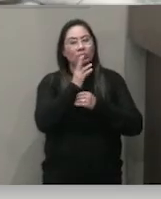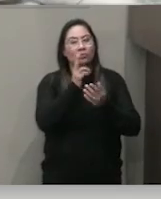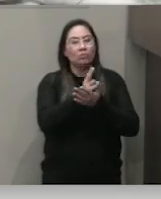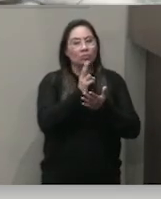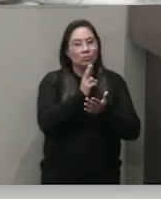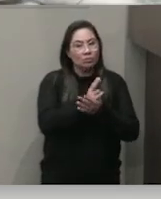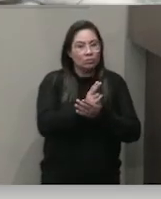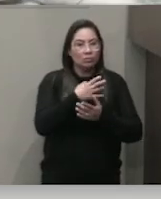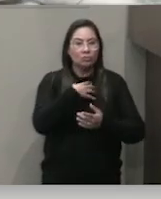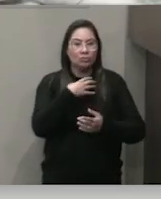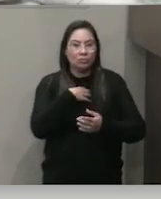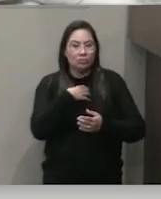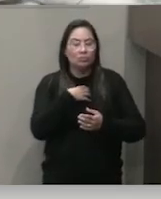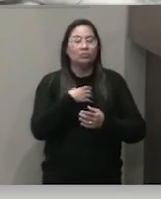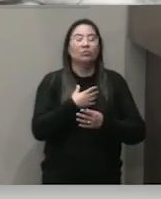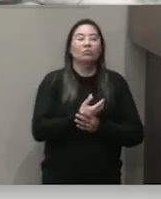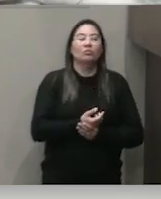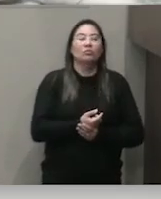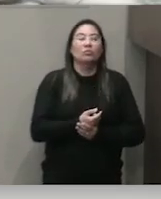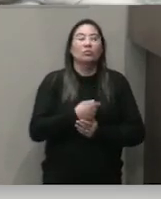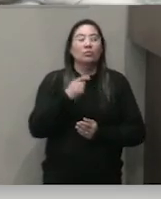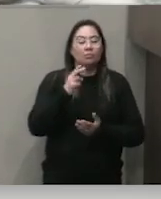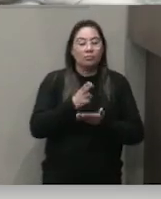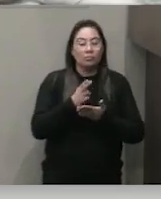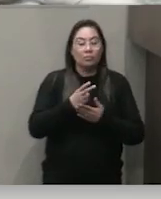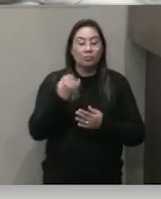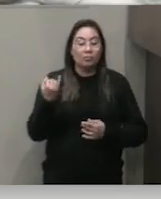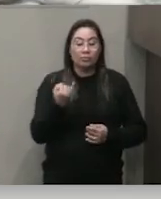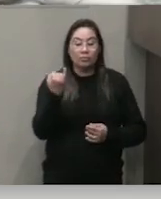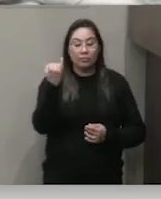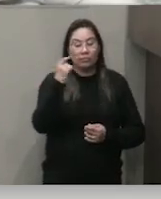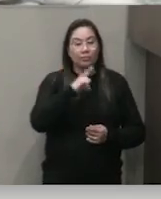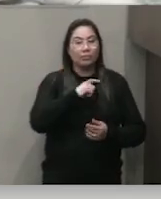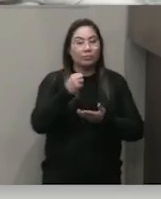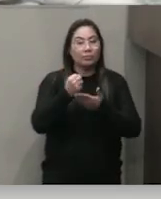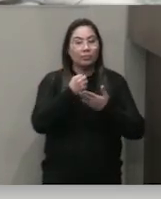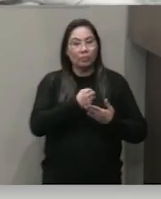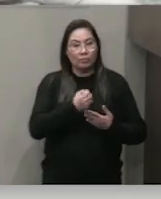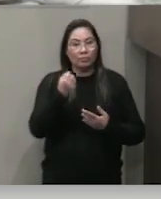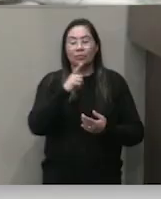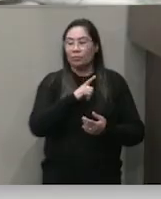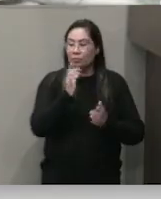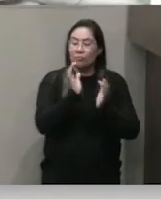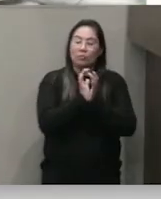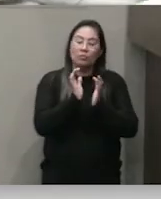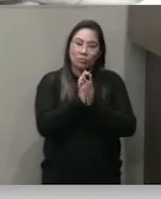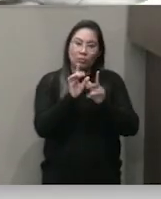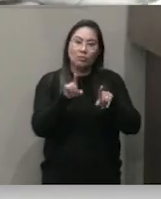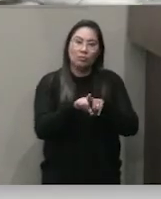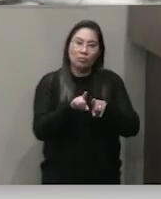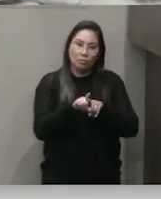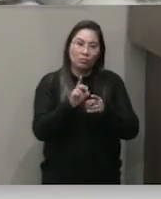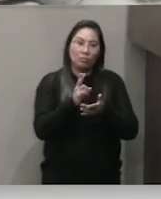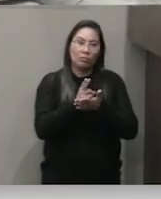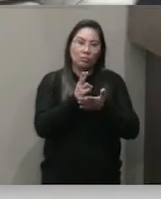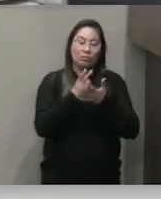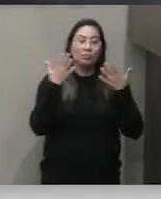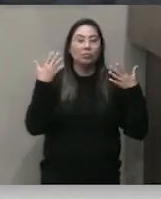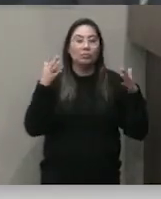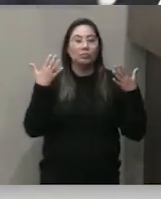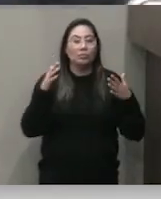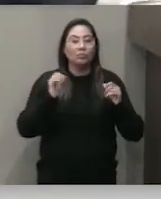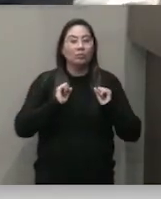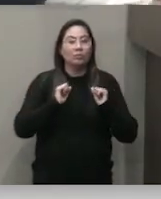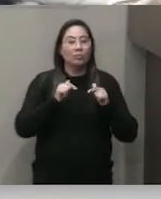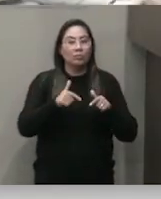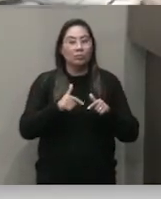por aqui. Então, eu como jovem nessa casa, sempre é importante ter esse auxílio aqui, como tem de alguns outros colegas vereadores aqui também, e parabenizar pela sua